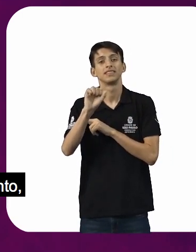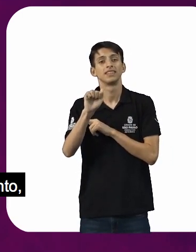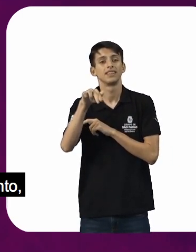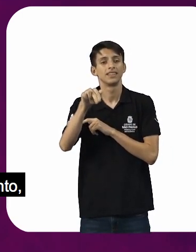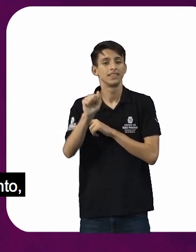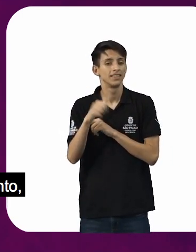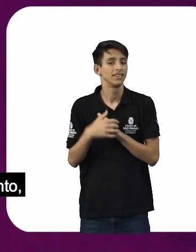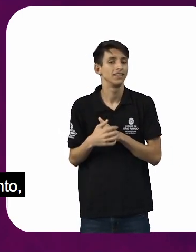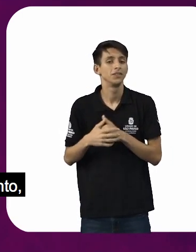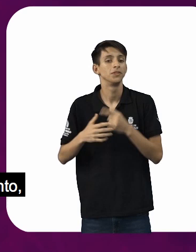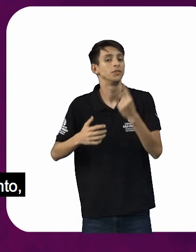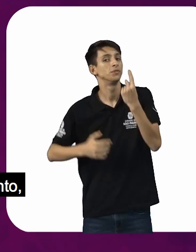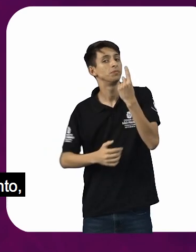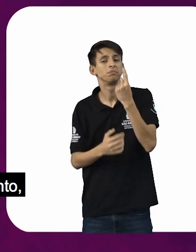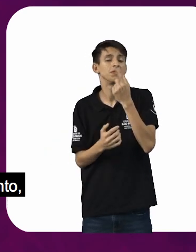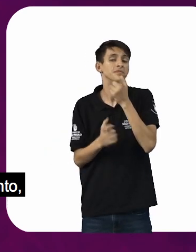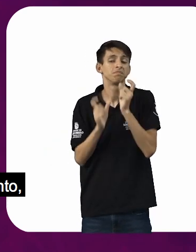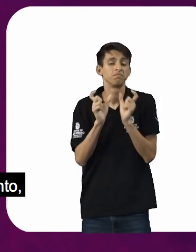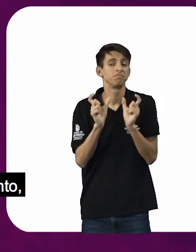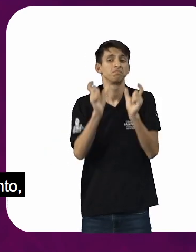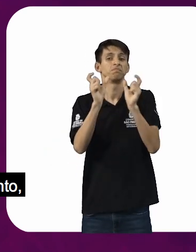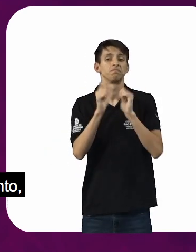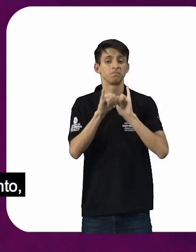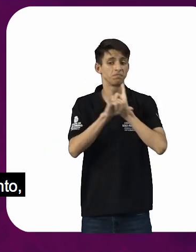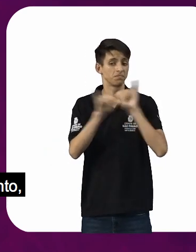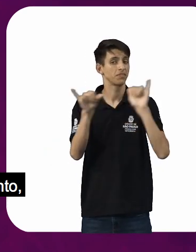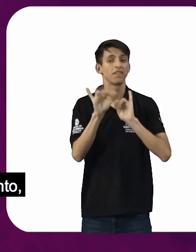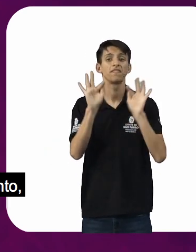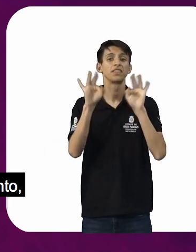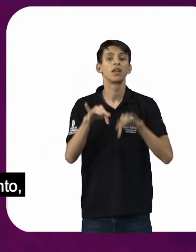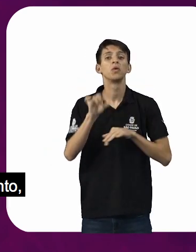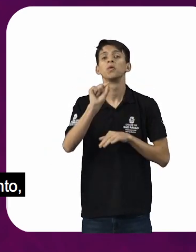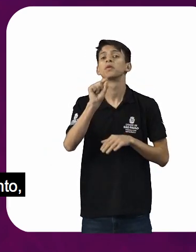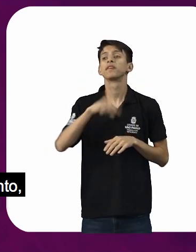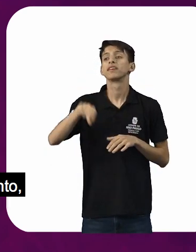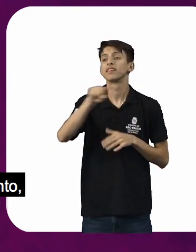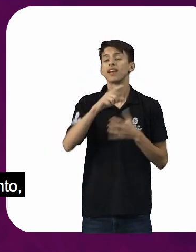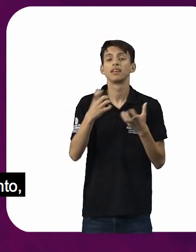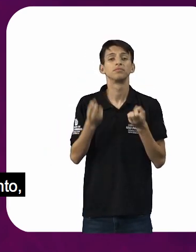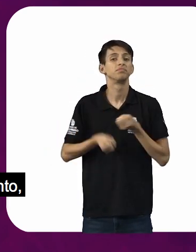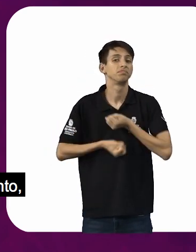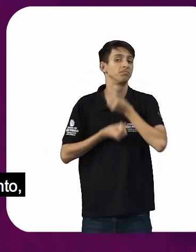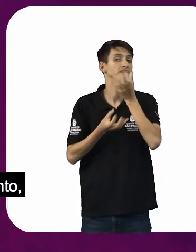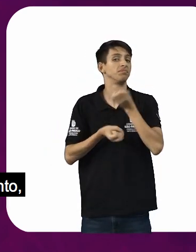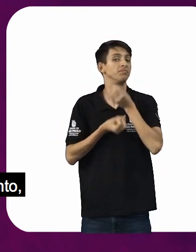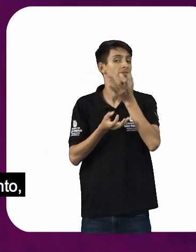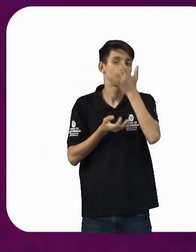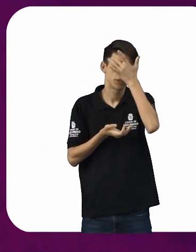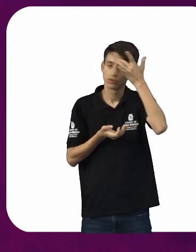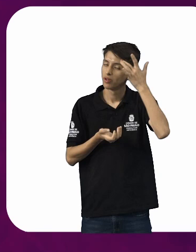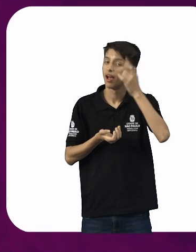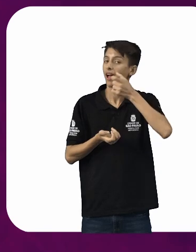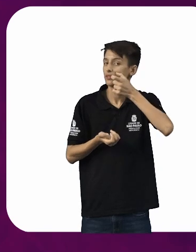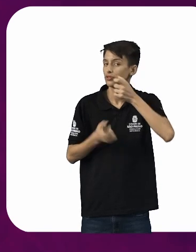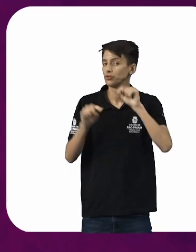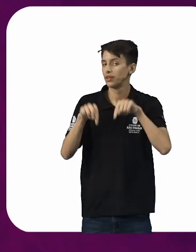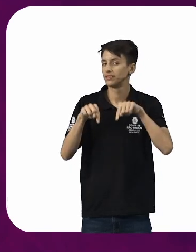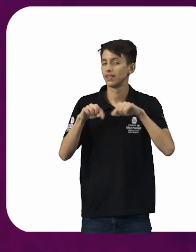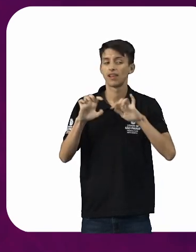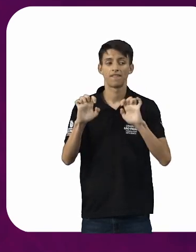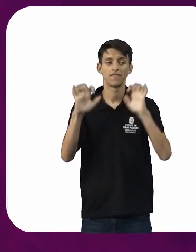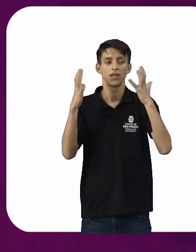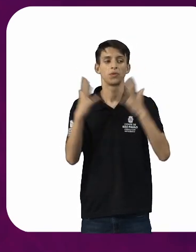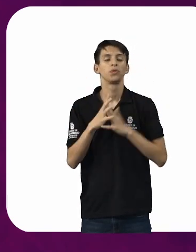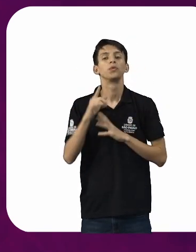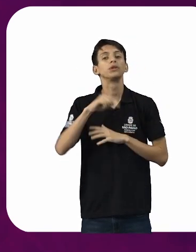assim, com alguma fala final de vocês, o que vocês gostariam de transmitir para quem estiver acompanhando este evento, o que